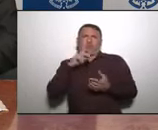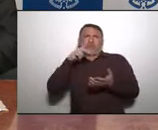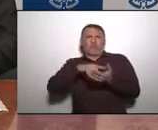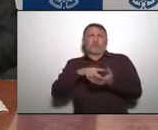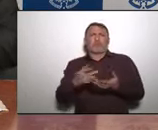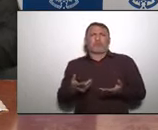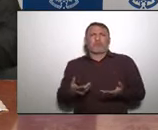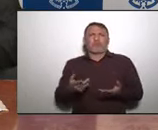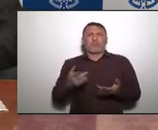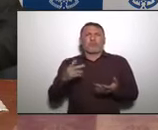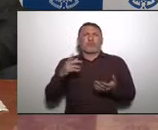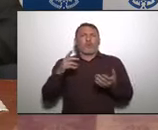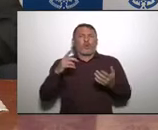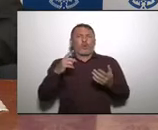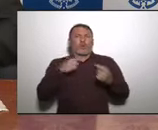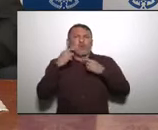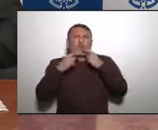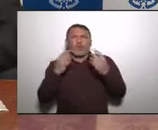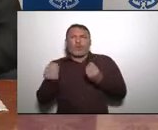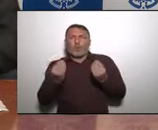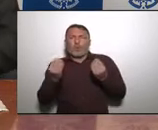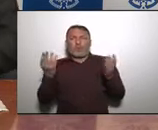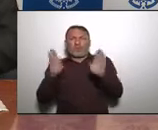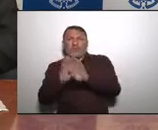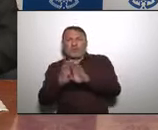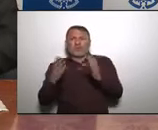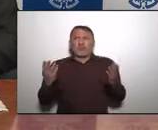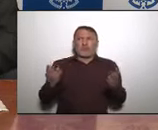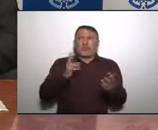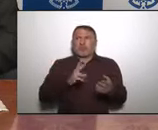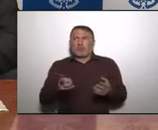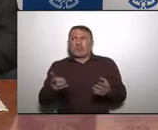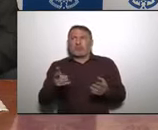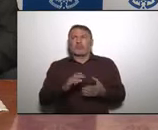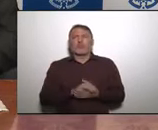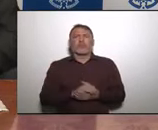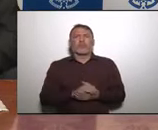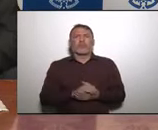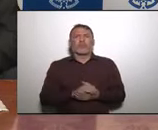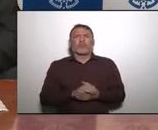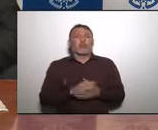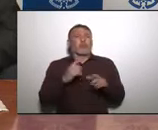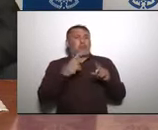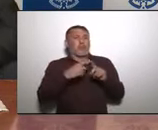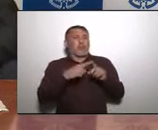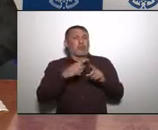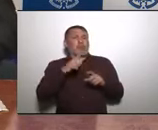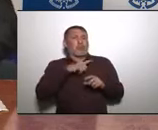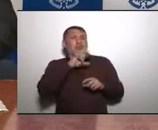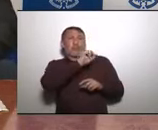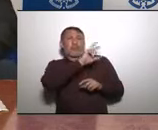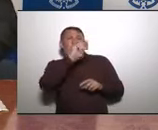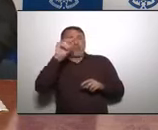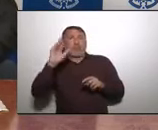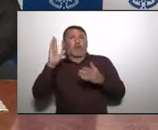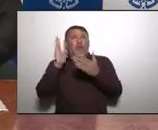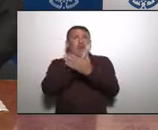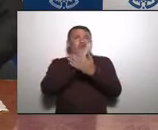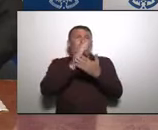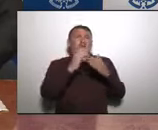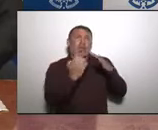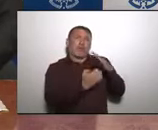mesmo sem renda, que são obrigadas a fechar e estão desempregadas. E a gente não vê essa ação dessas grandes entidades, das grandes